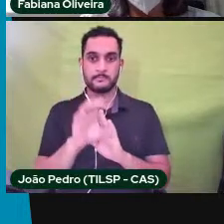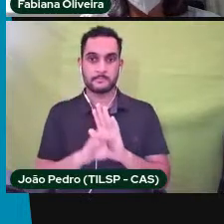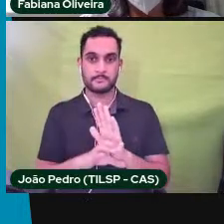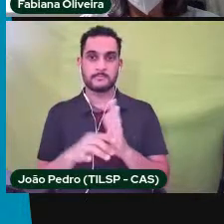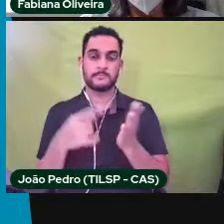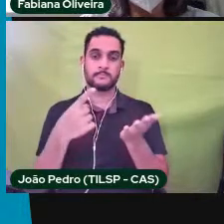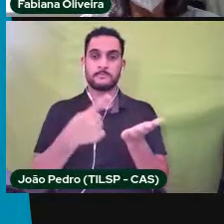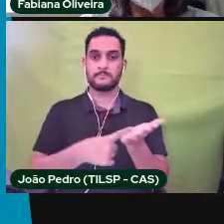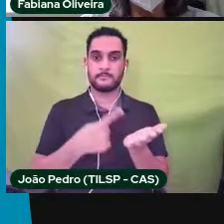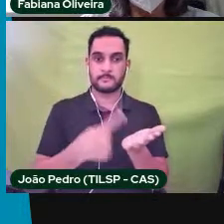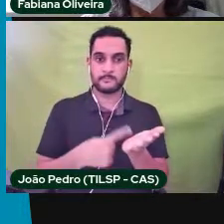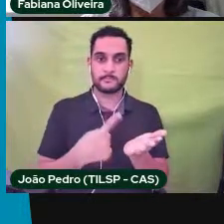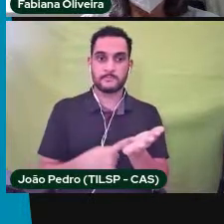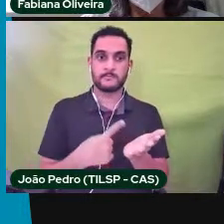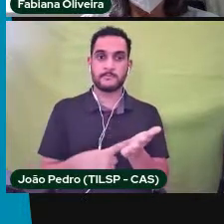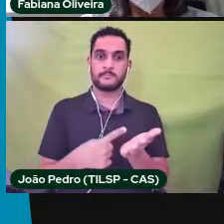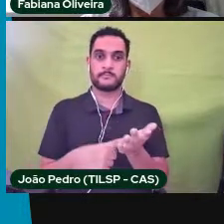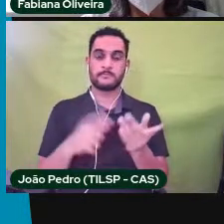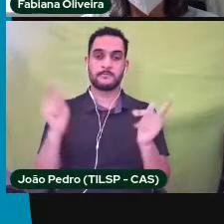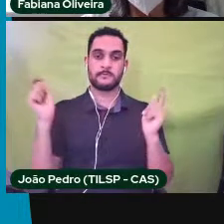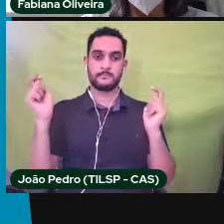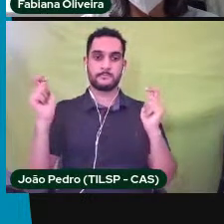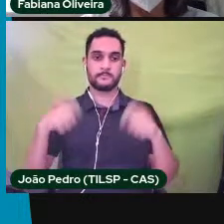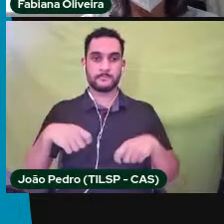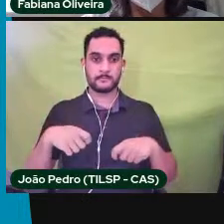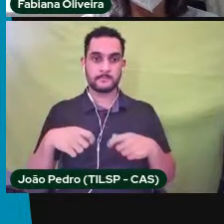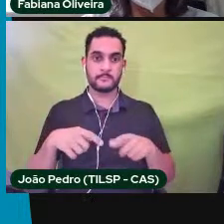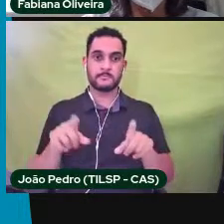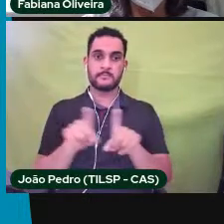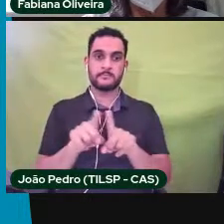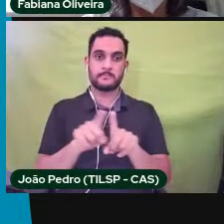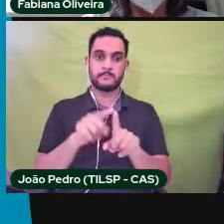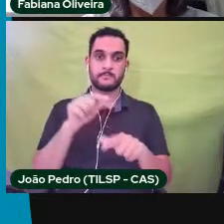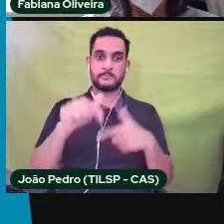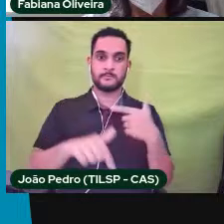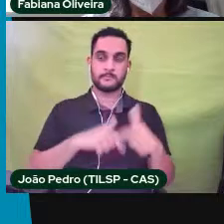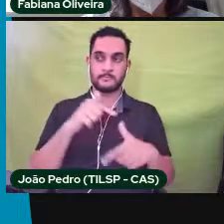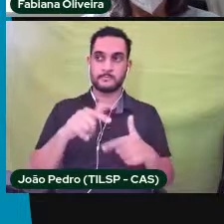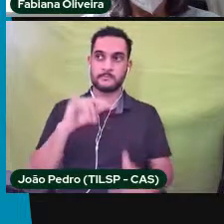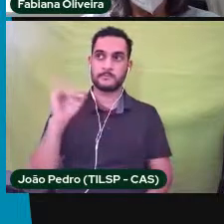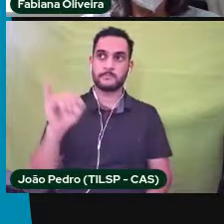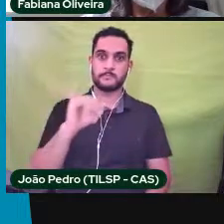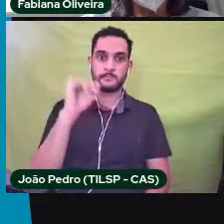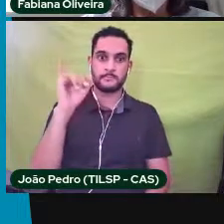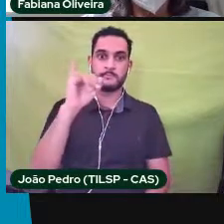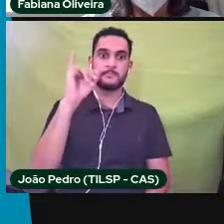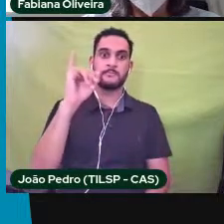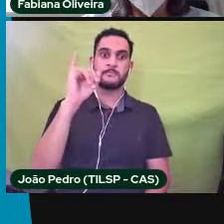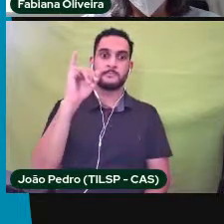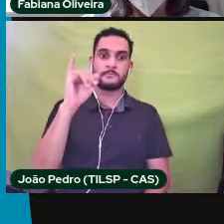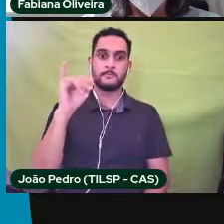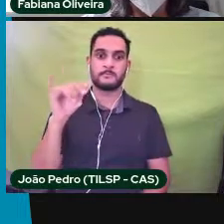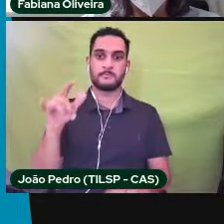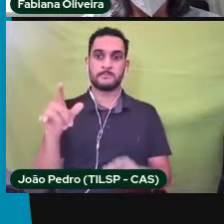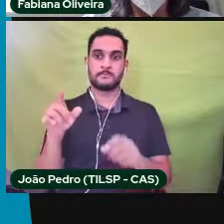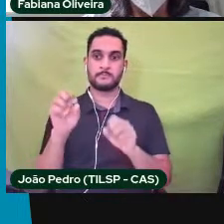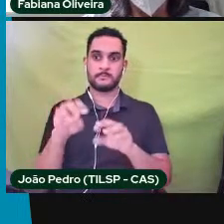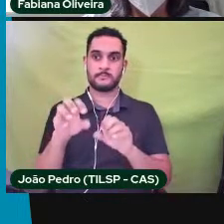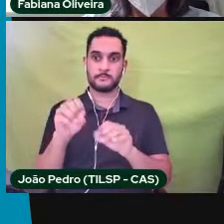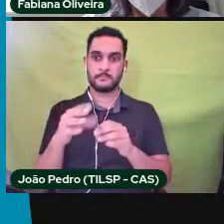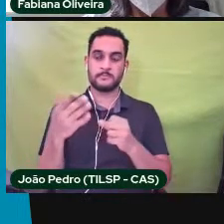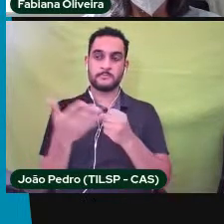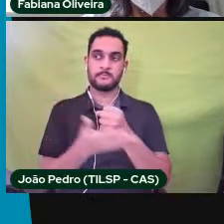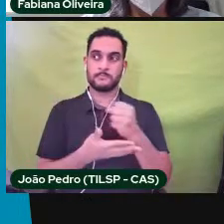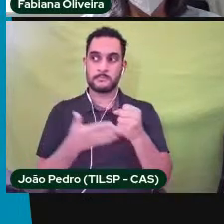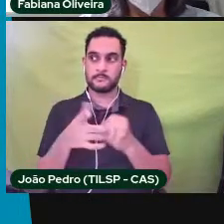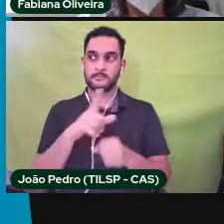compromisso e a competência e as ações importantes e destaques da educação básica, que envolve